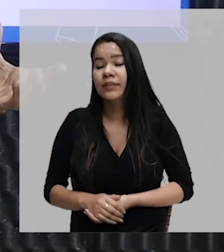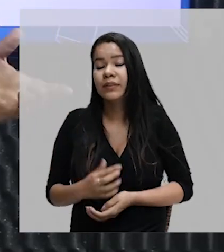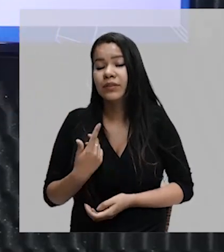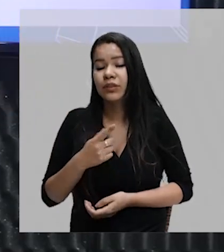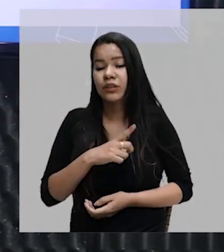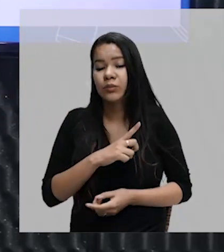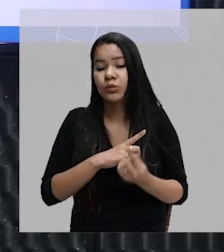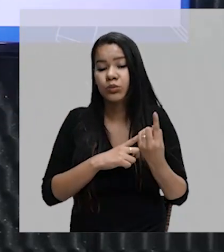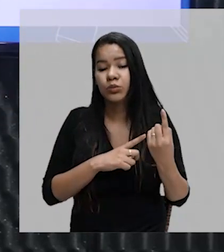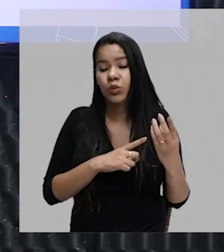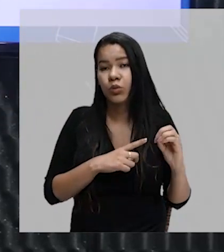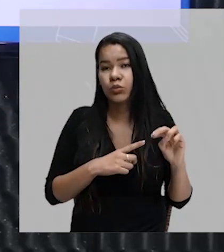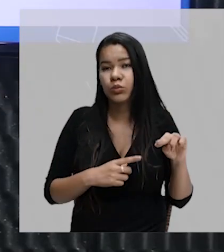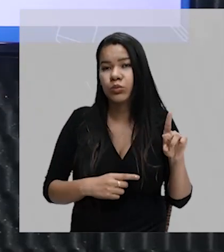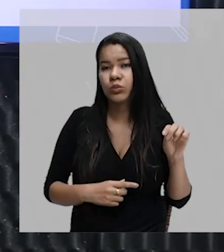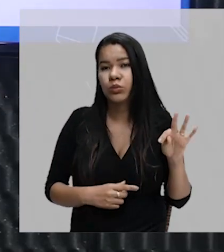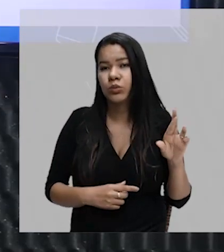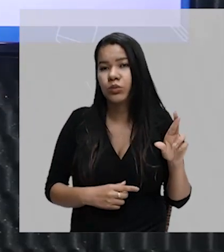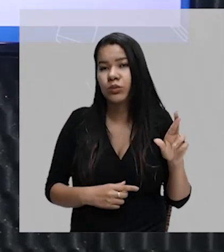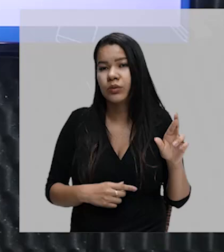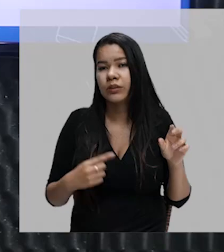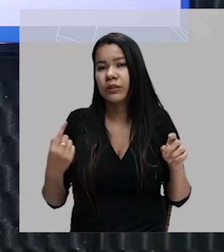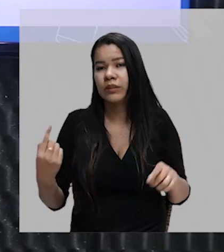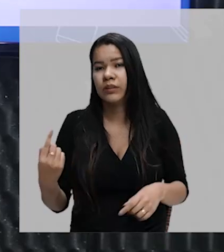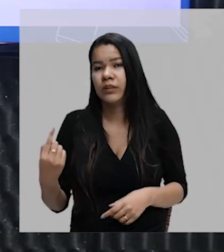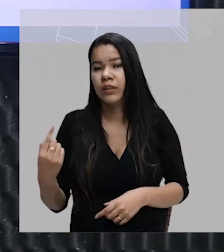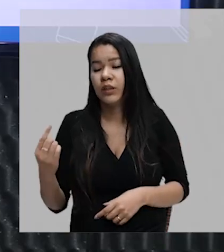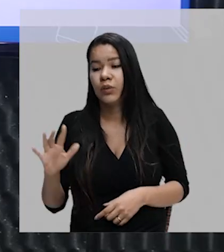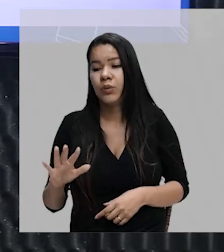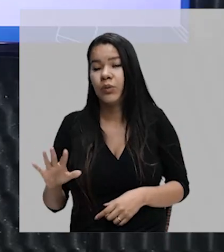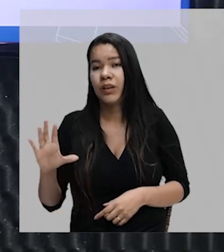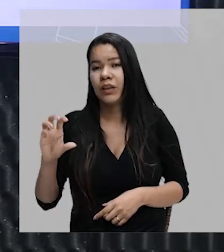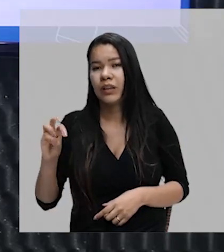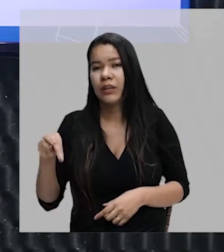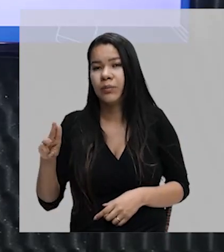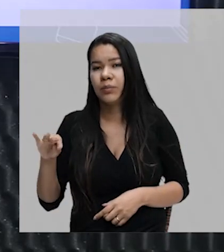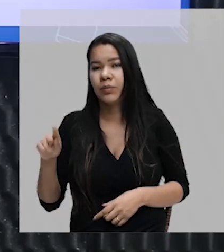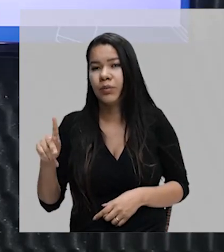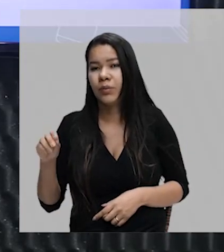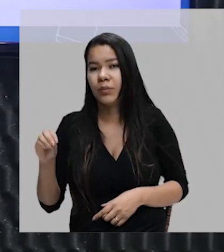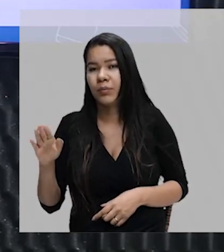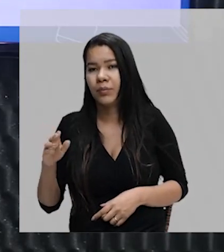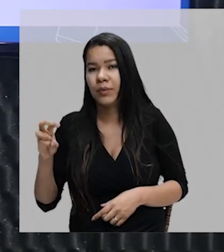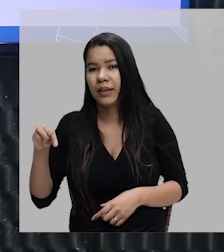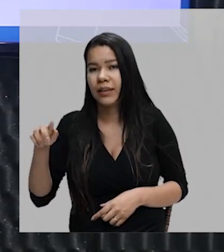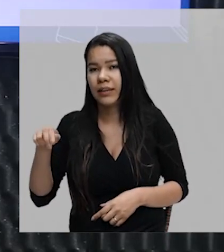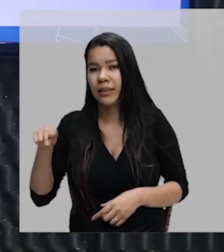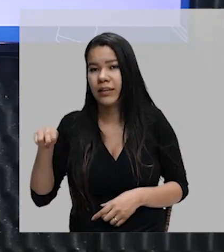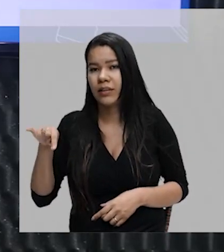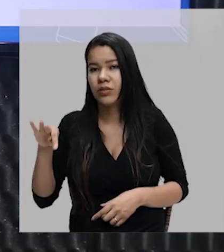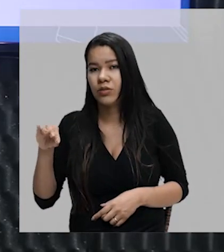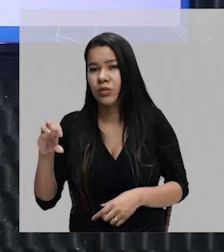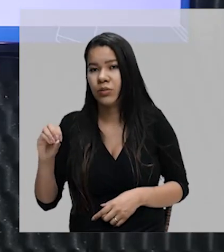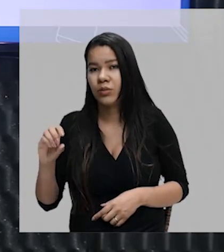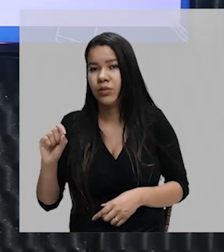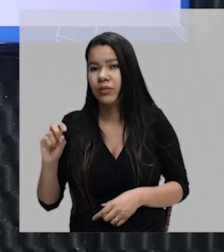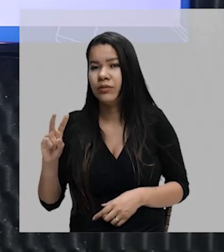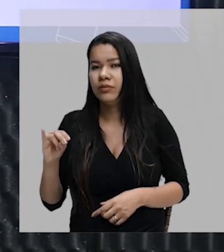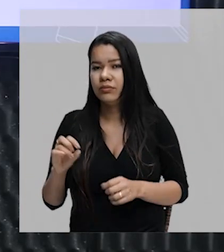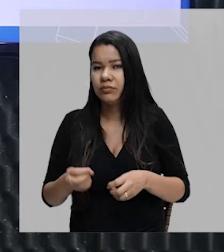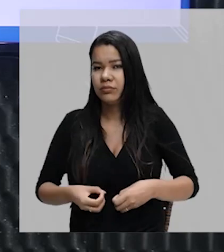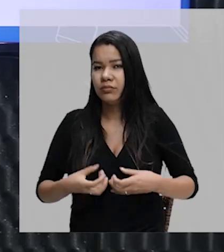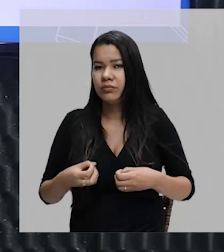Nós temos um condutor e nós temos o campo magnético. Esse campo magnético variando vai gerar a corrente elétrica